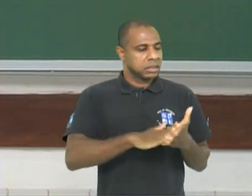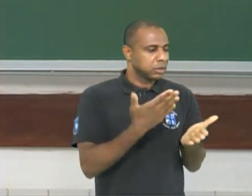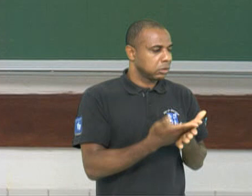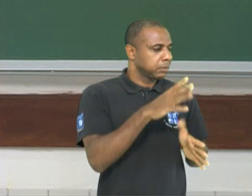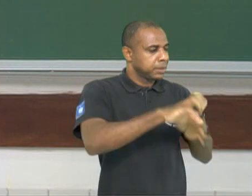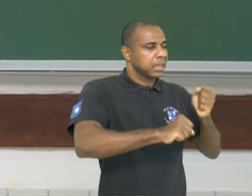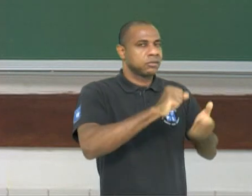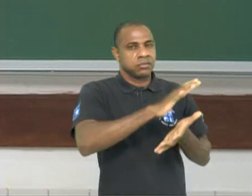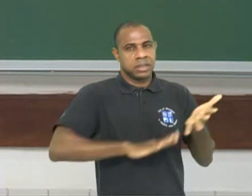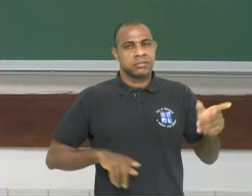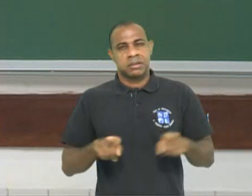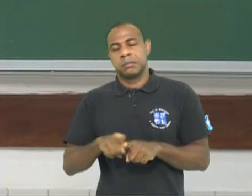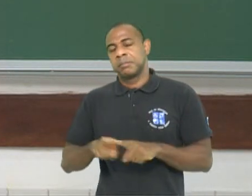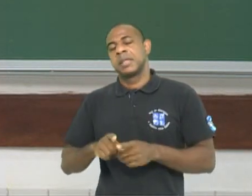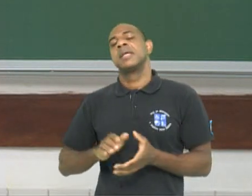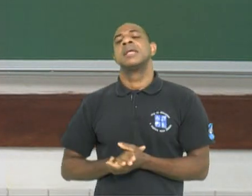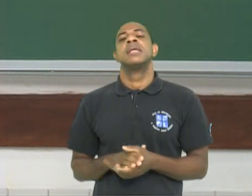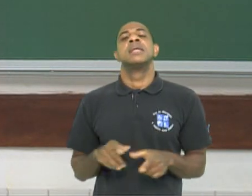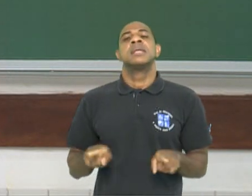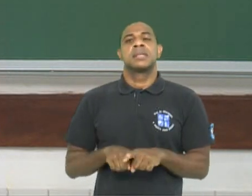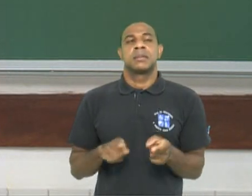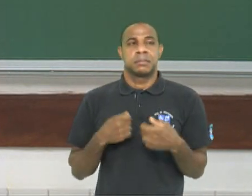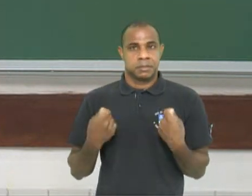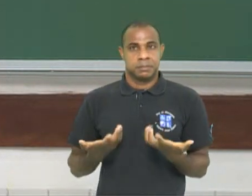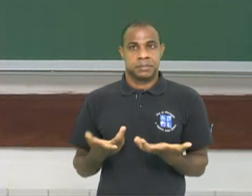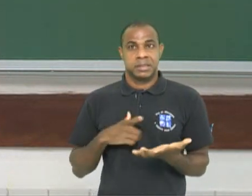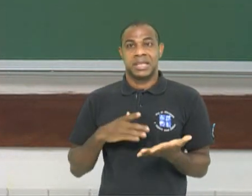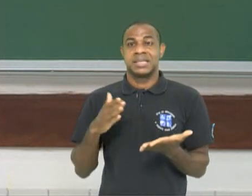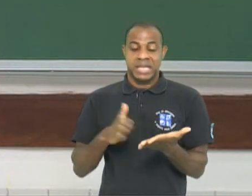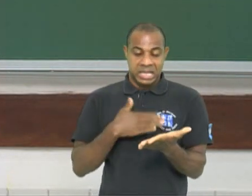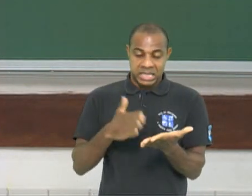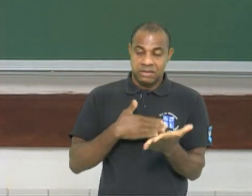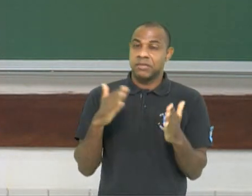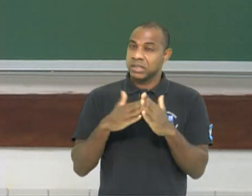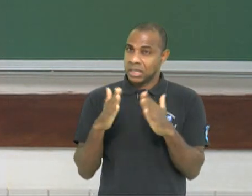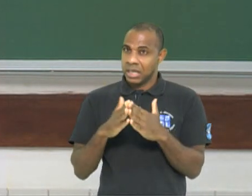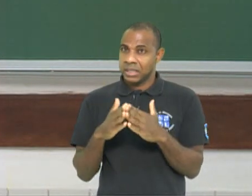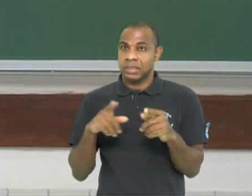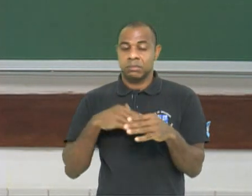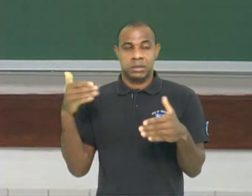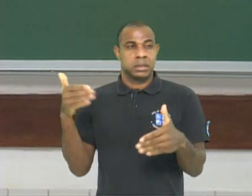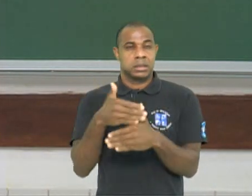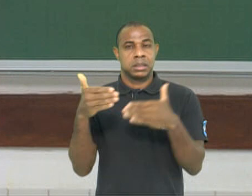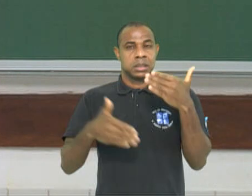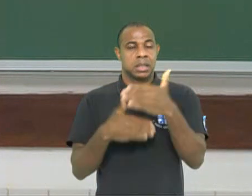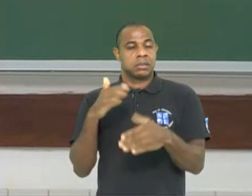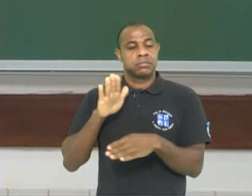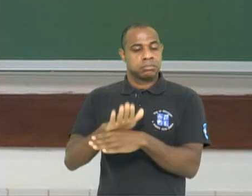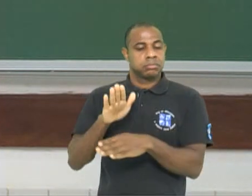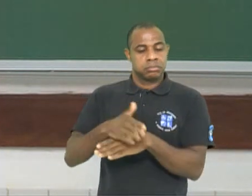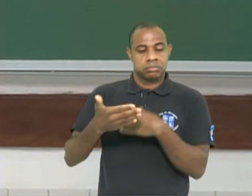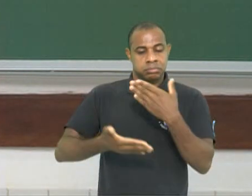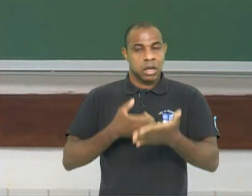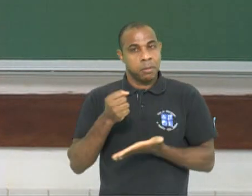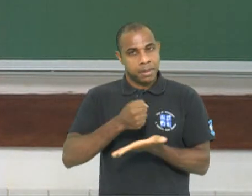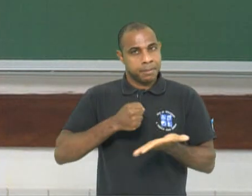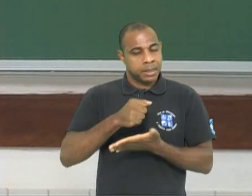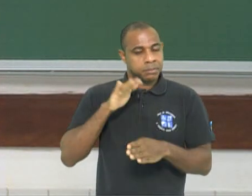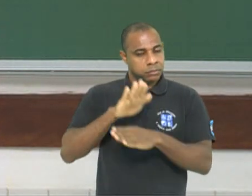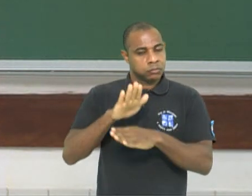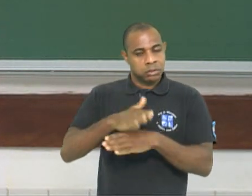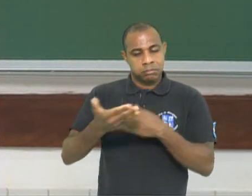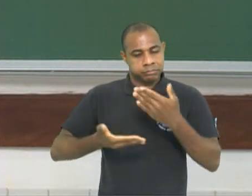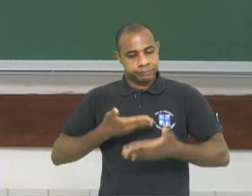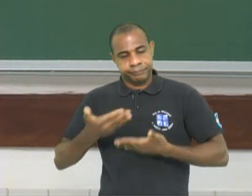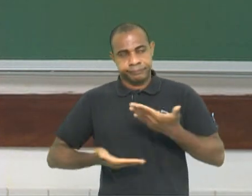atividades, né, impressas. Você tem teu livro didático em casa e também nos slides também vão junto para vocês lá livros